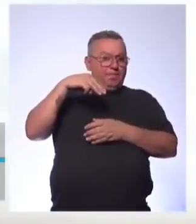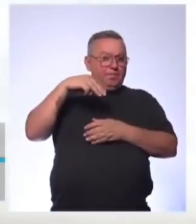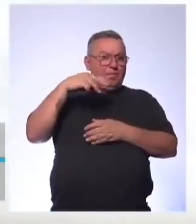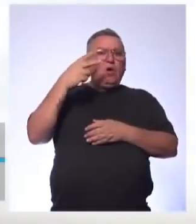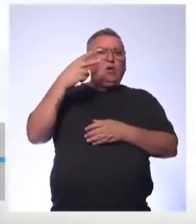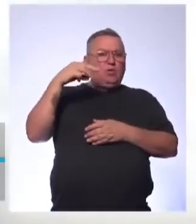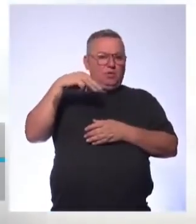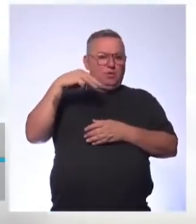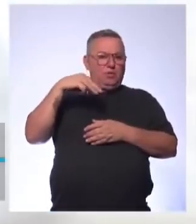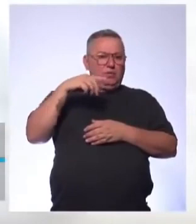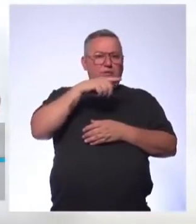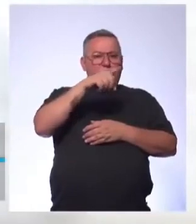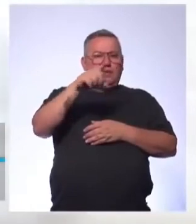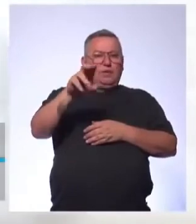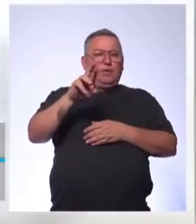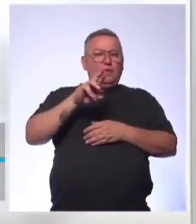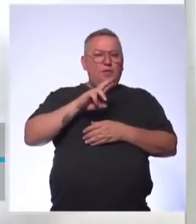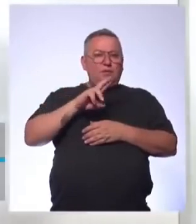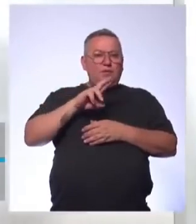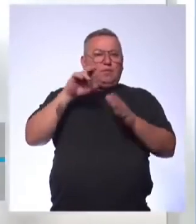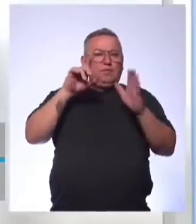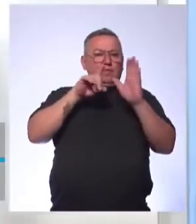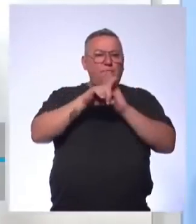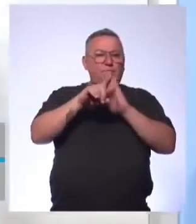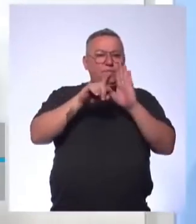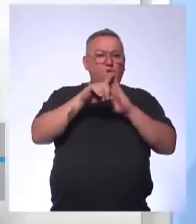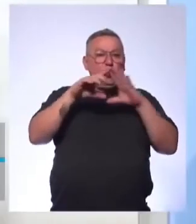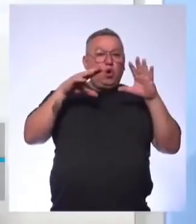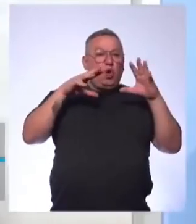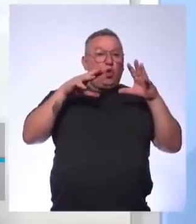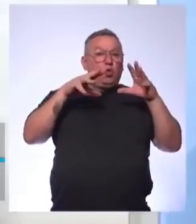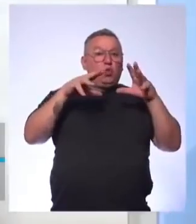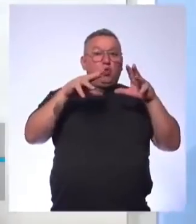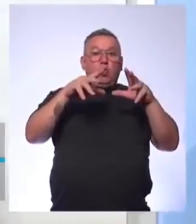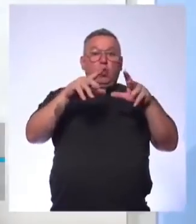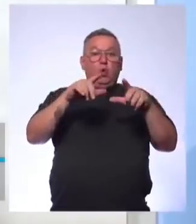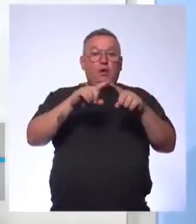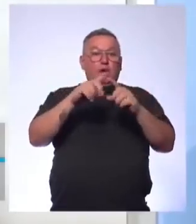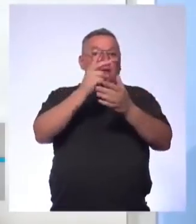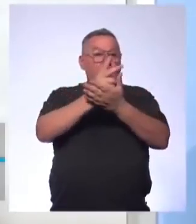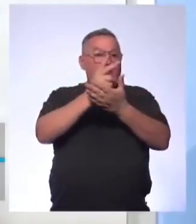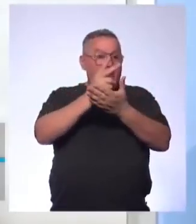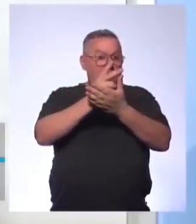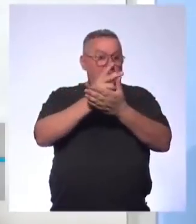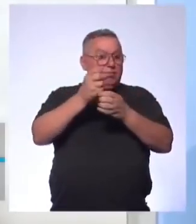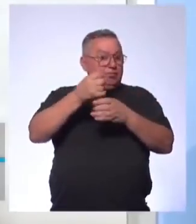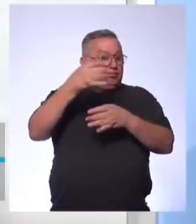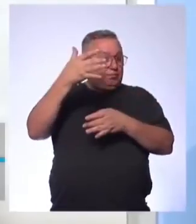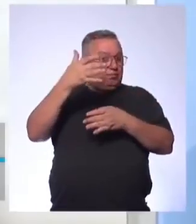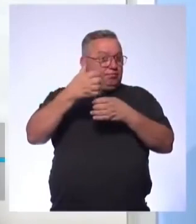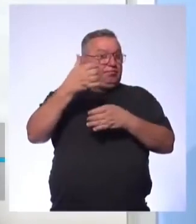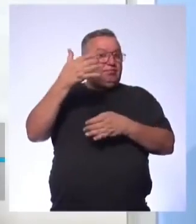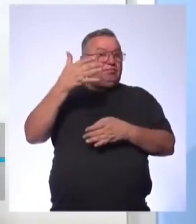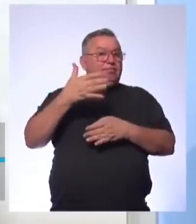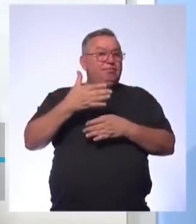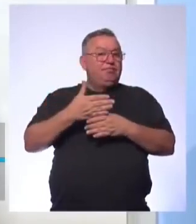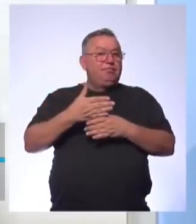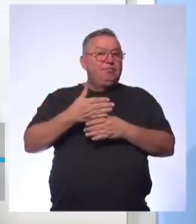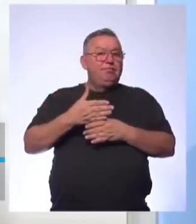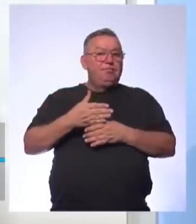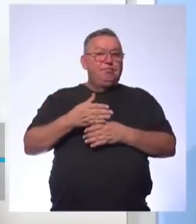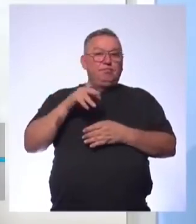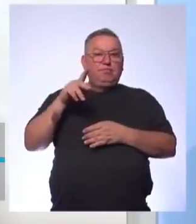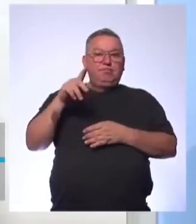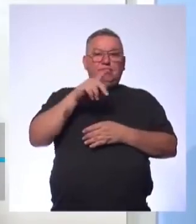2 minutinhos, para você responder essas perguntas. Coloquem todas numa mesma interação, tá certo? Teacher, eu não